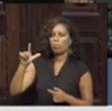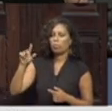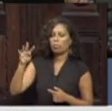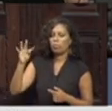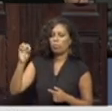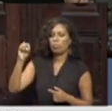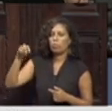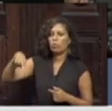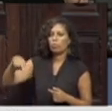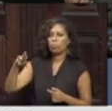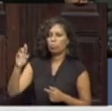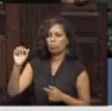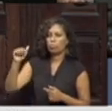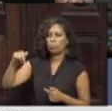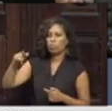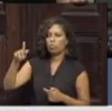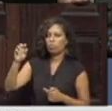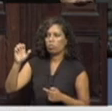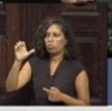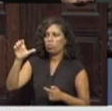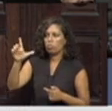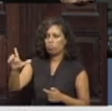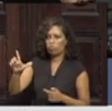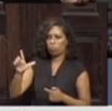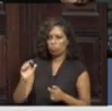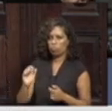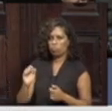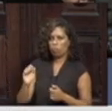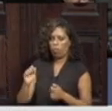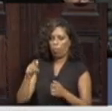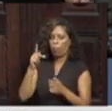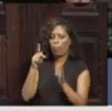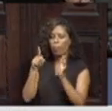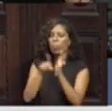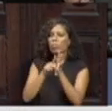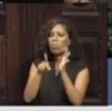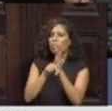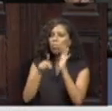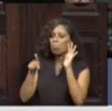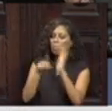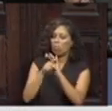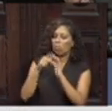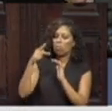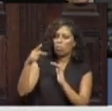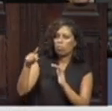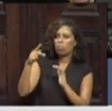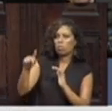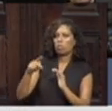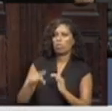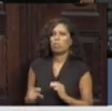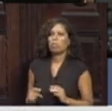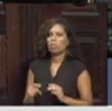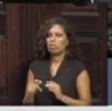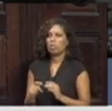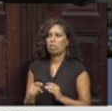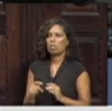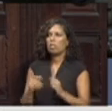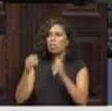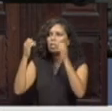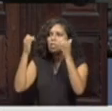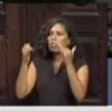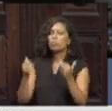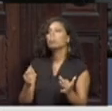de trabalho, legislação social e seguridade social favorável. De orçamento, finanças, fiscalização financeira e controle contrário, com voto em separado